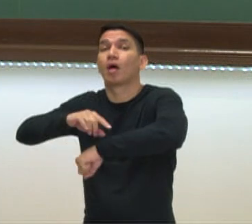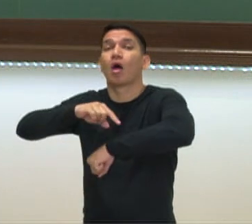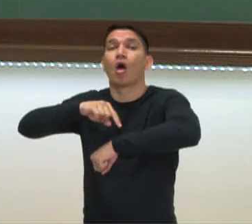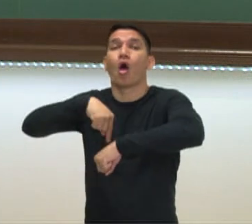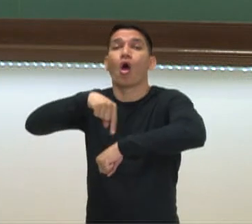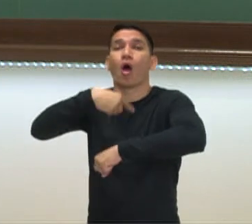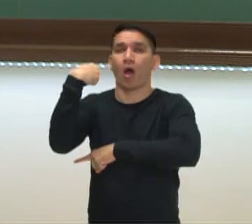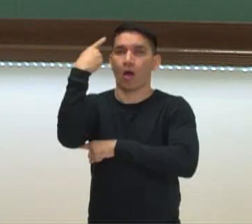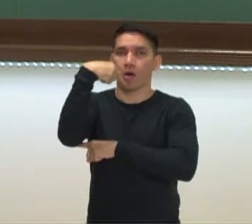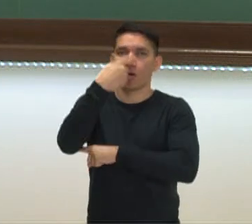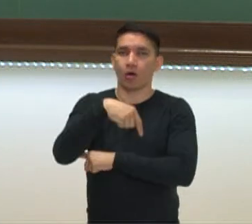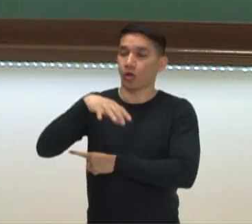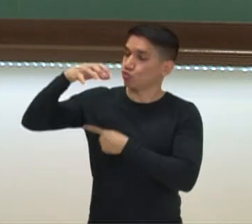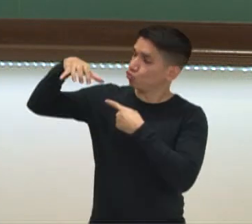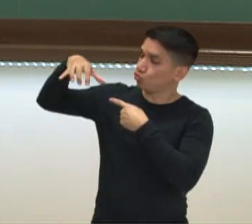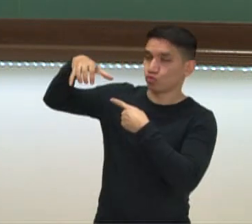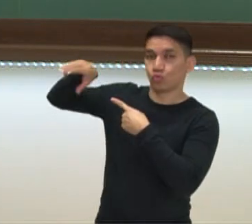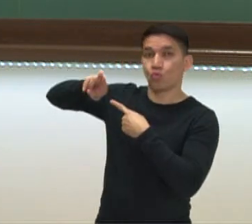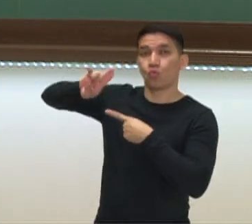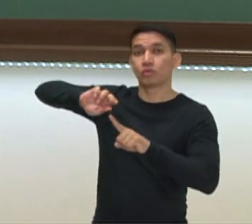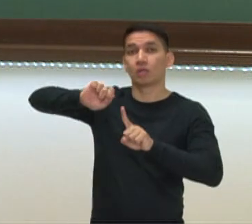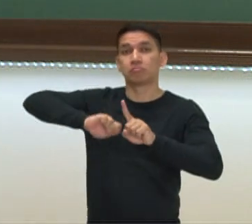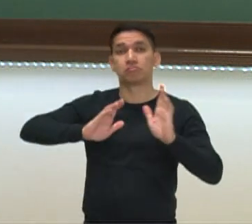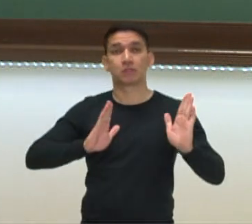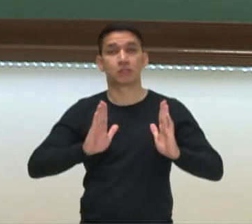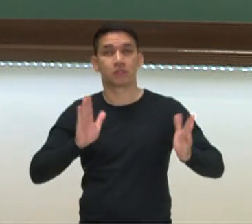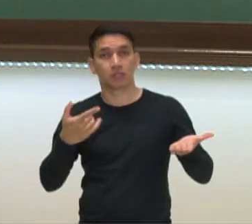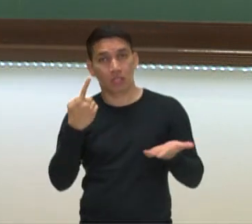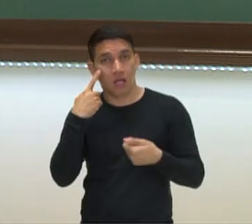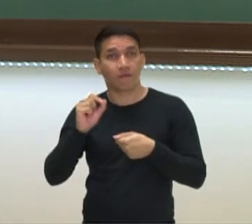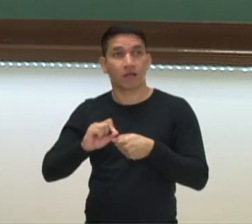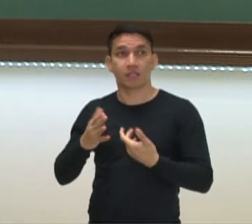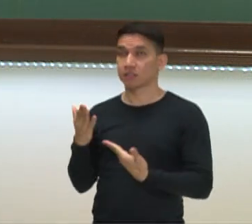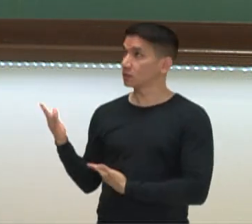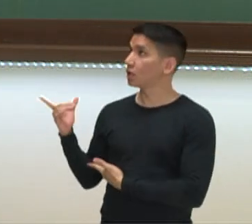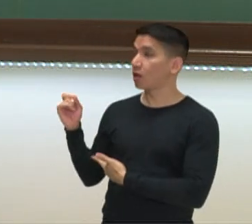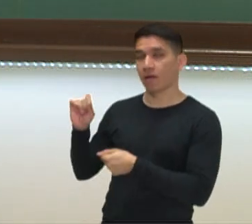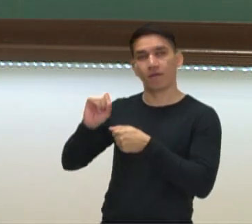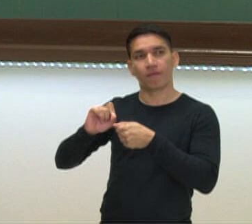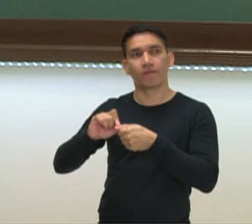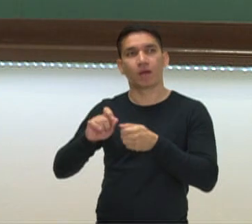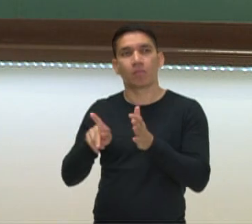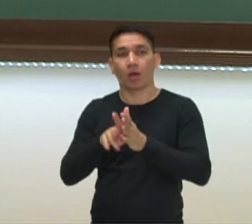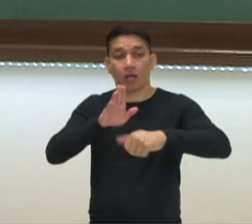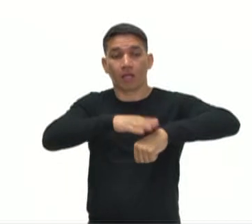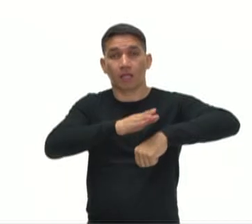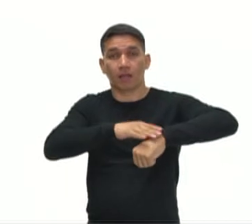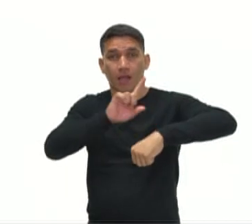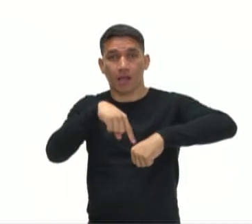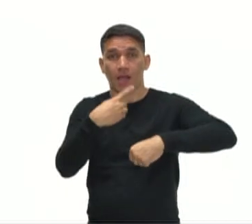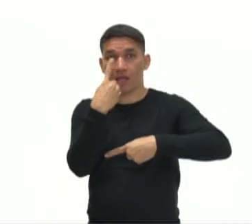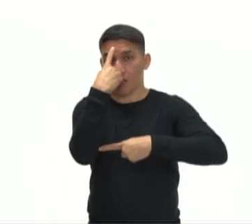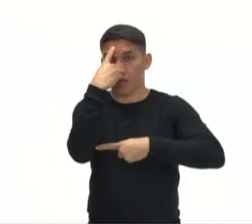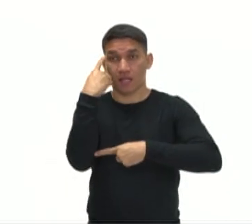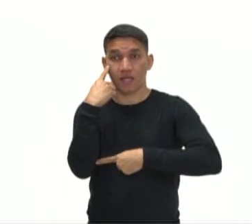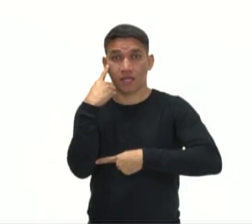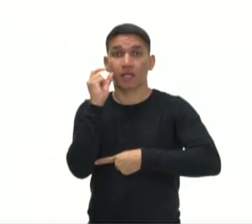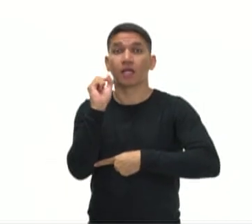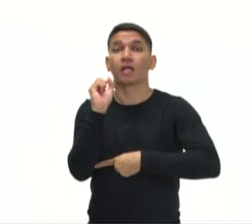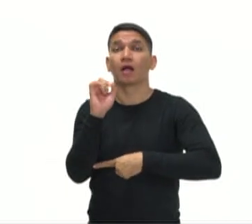esse chuveiro é usado no mês, tá? Para fazer isso, nós pegamos então o tempo, que é 15 minutos,